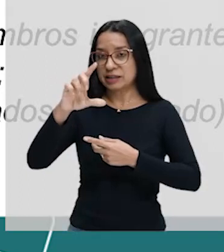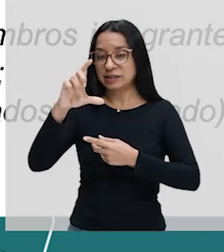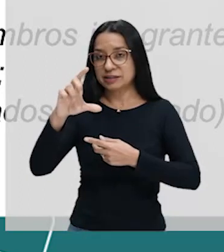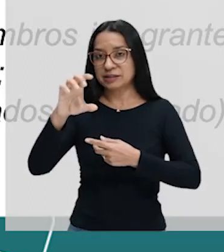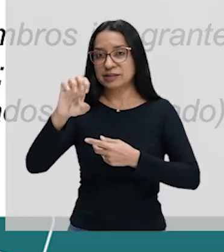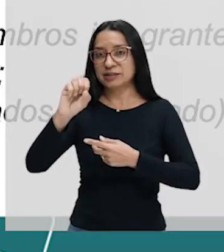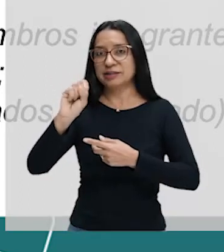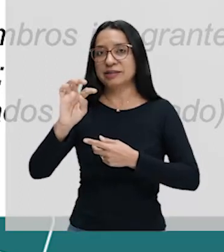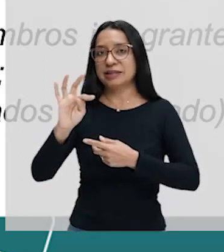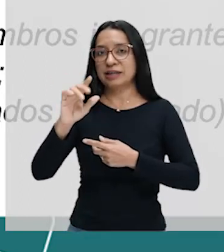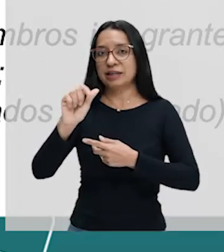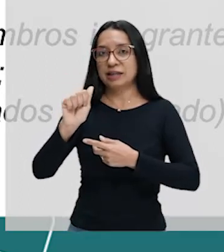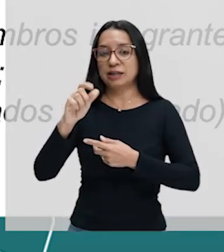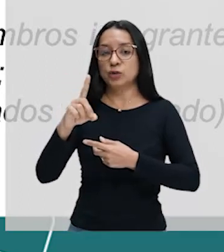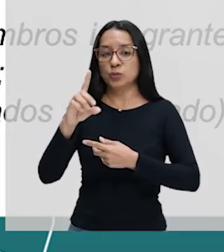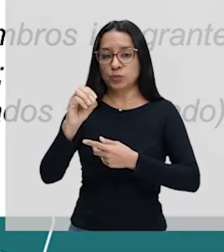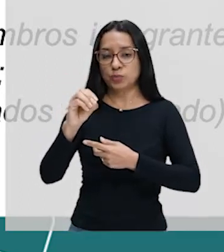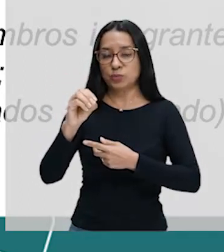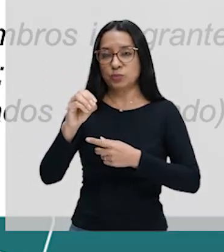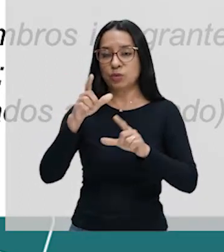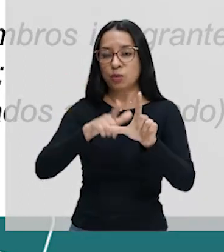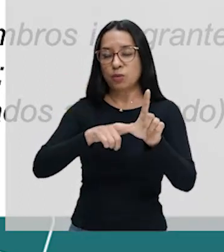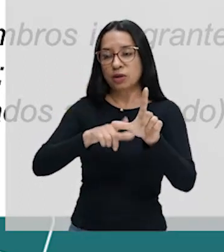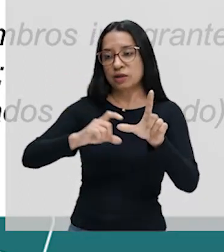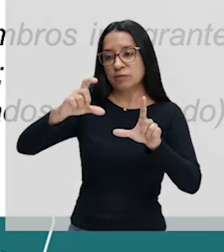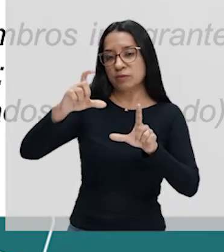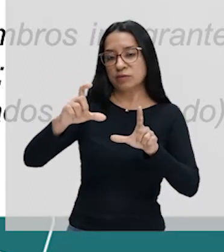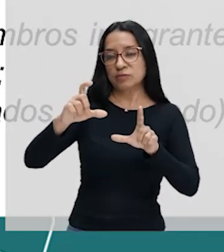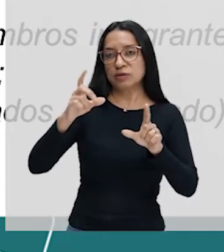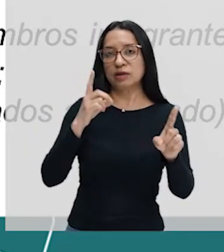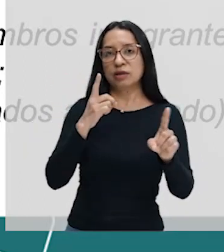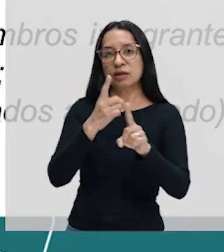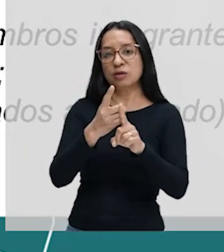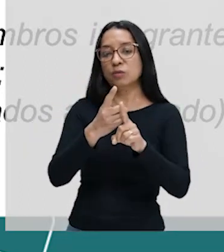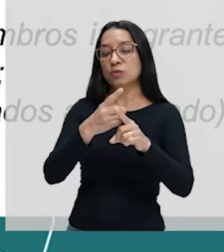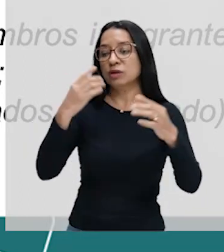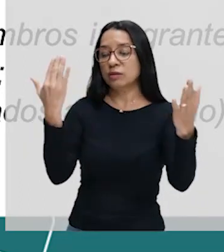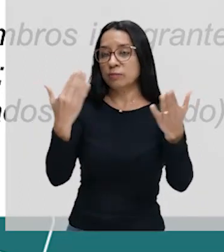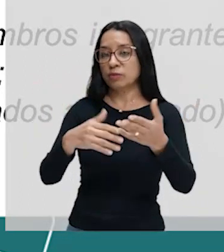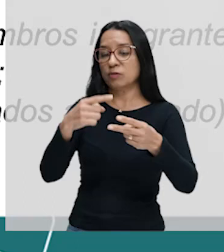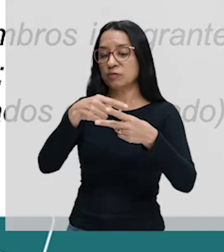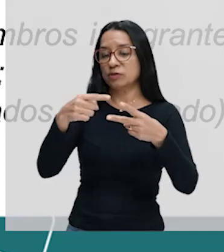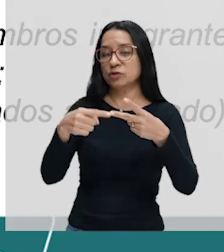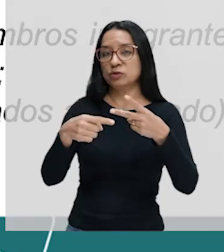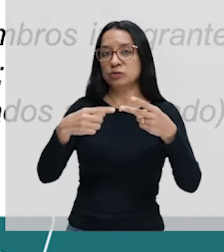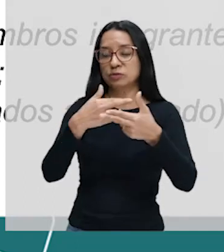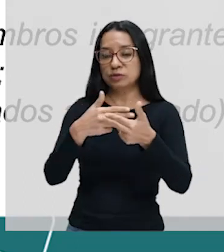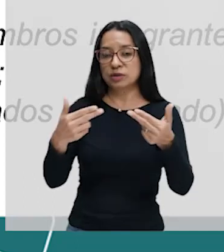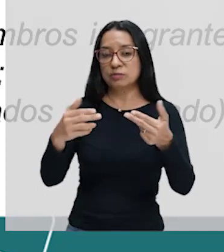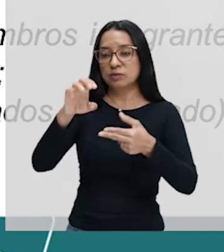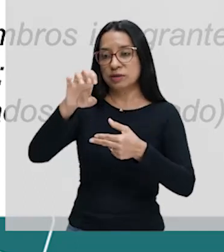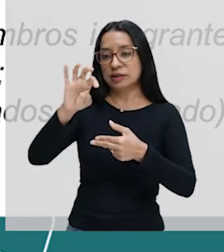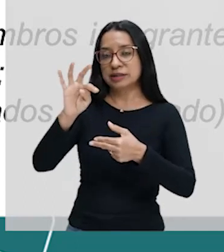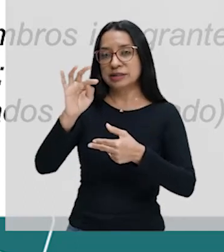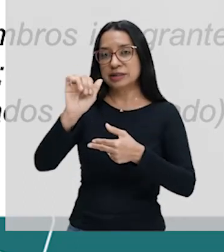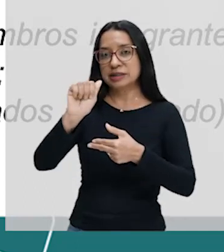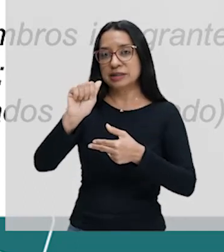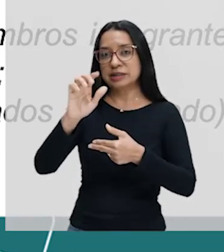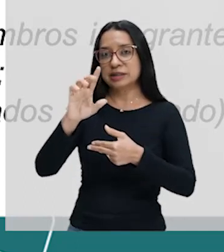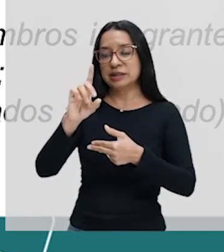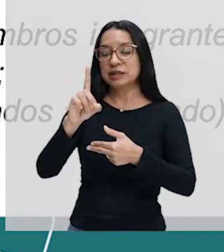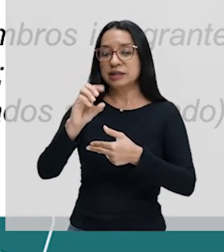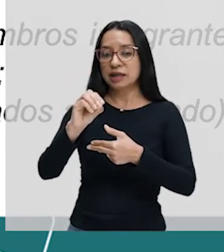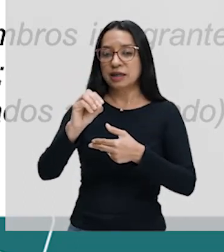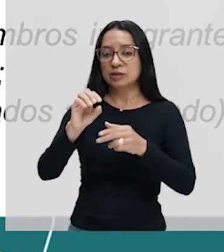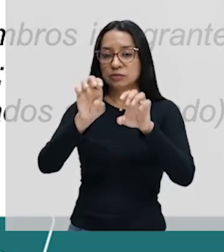o estado com a letra minúscula. Quando você encontrar em provas esses dois elementos, o estado com o E maiúsculo é justamente a estrutura